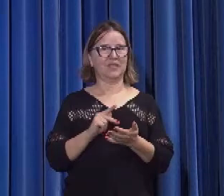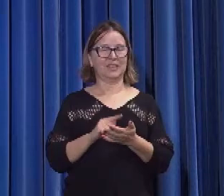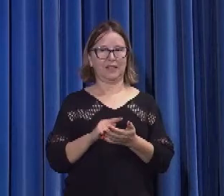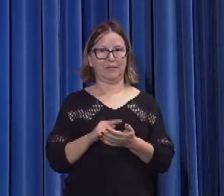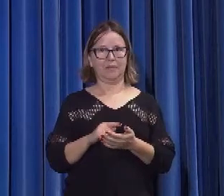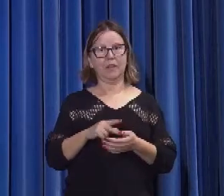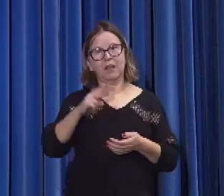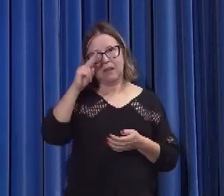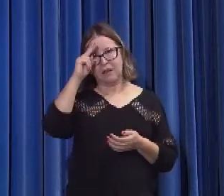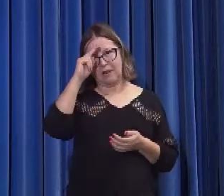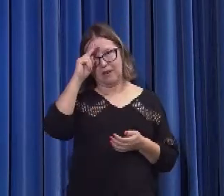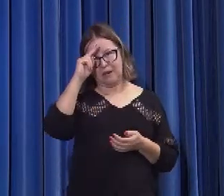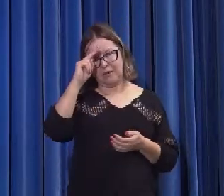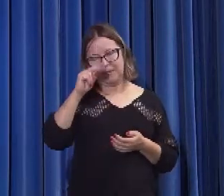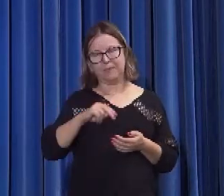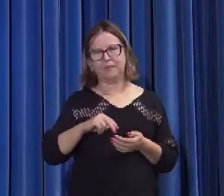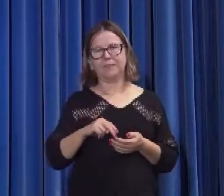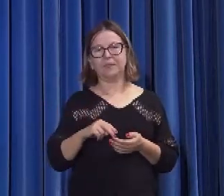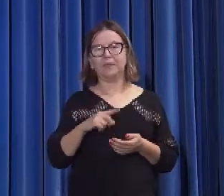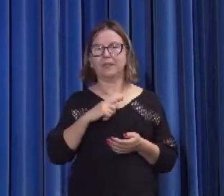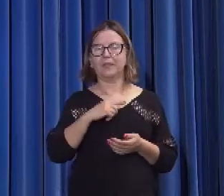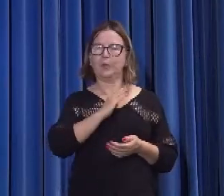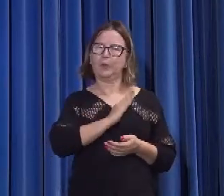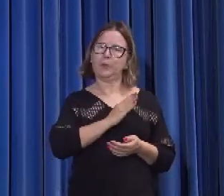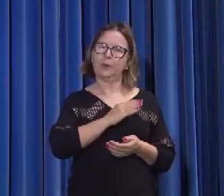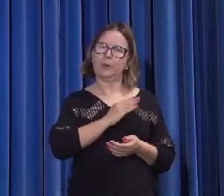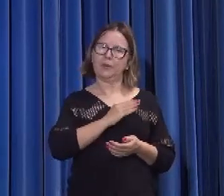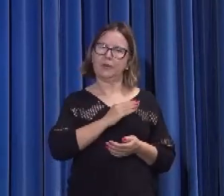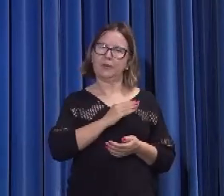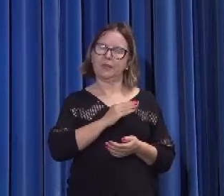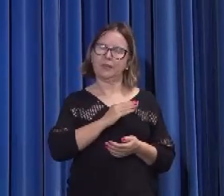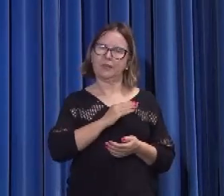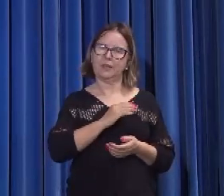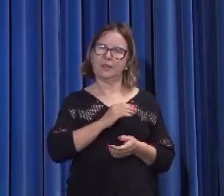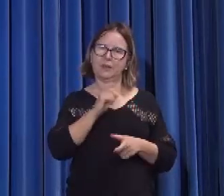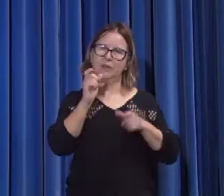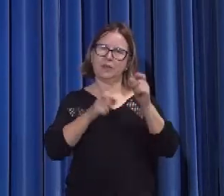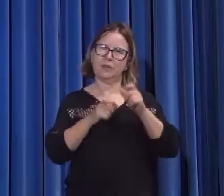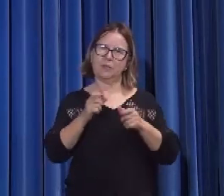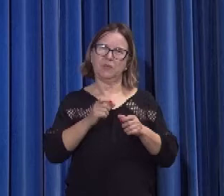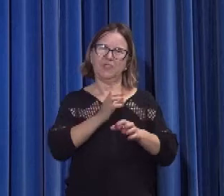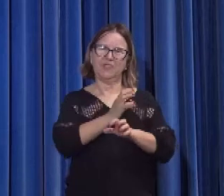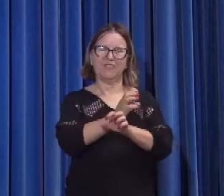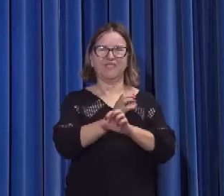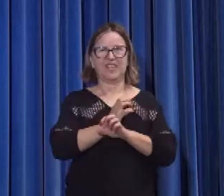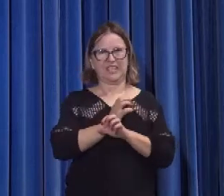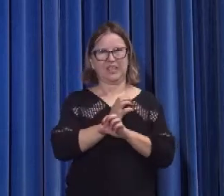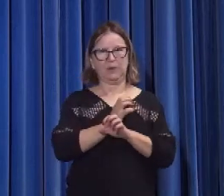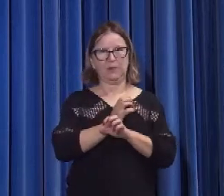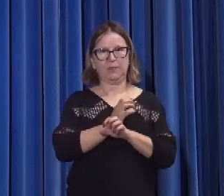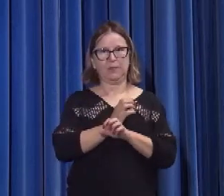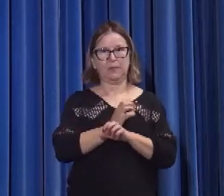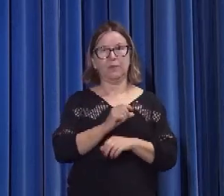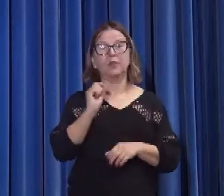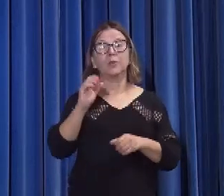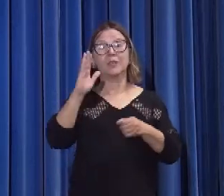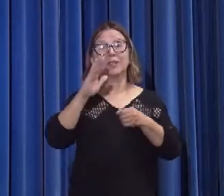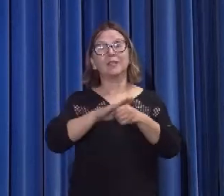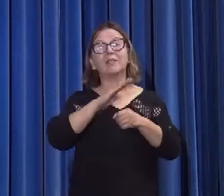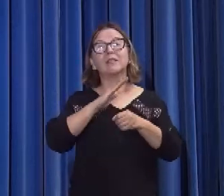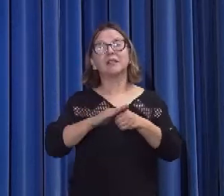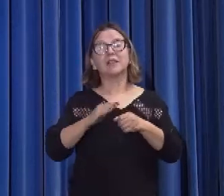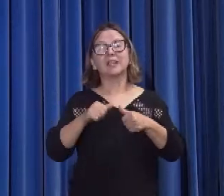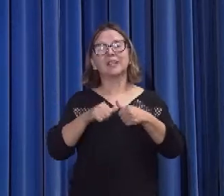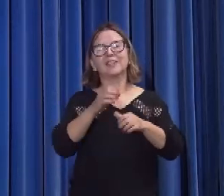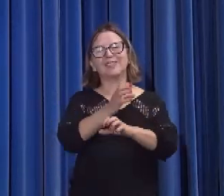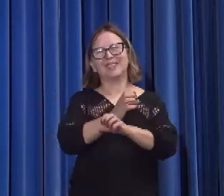Lembre-se, existe no coração do homem um vazio no tamanho de Deus. O que vai preencher esse vazio?